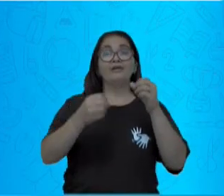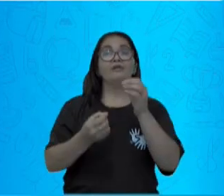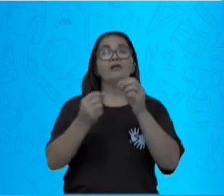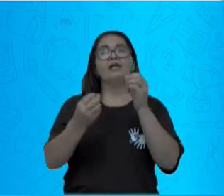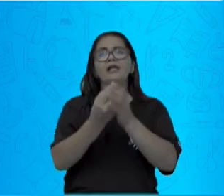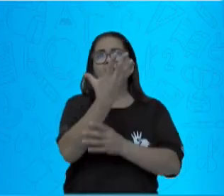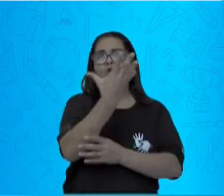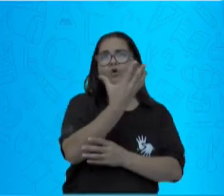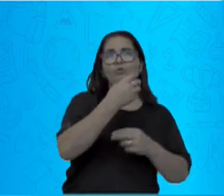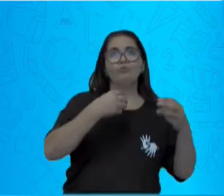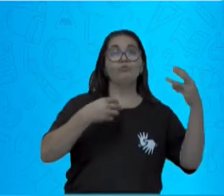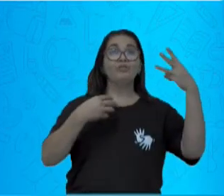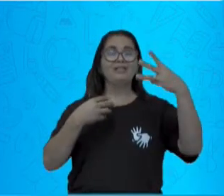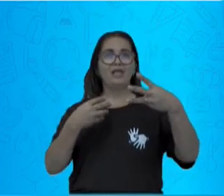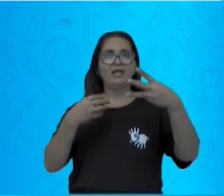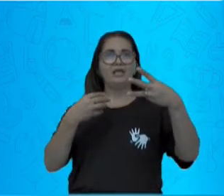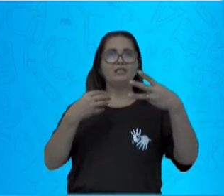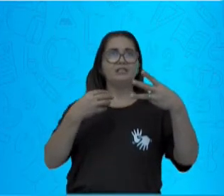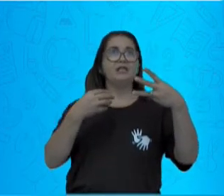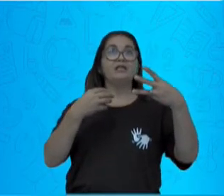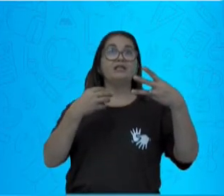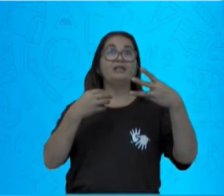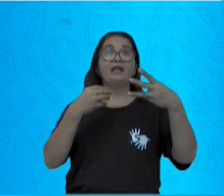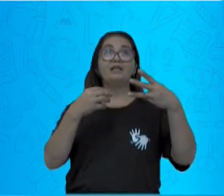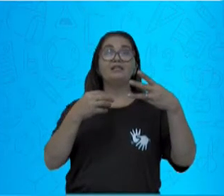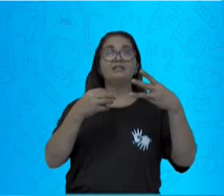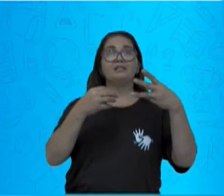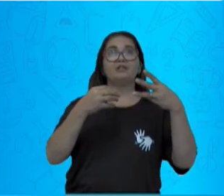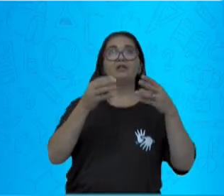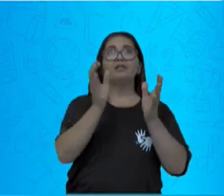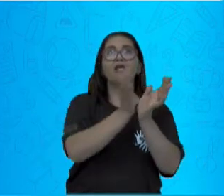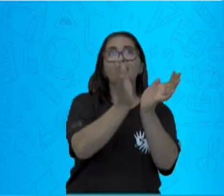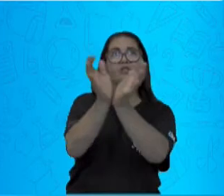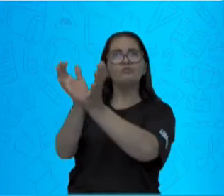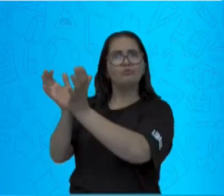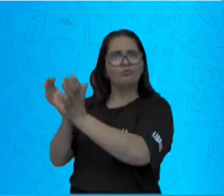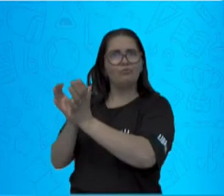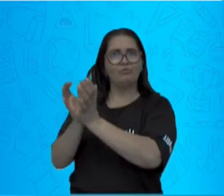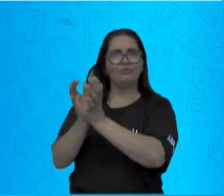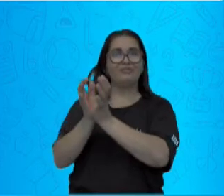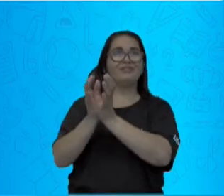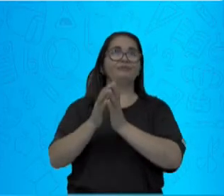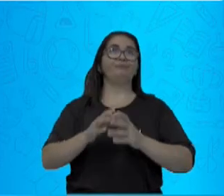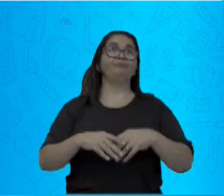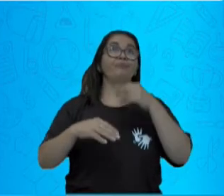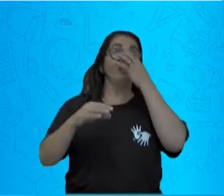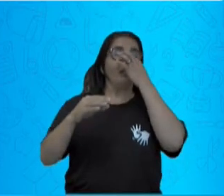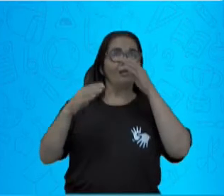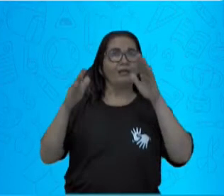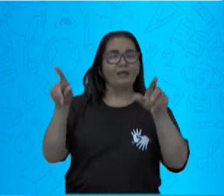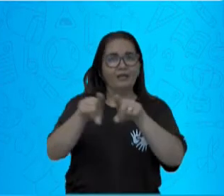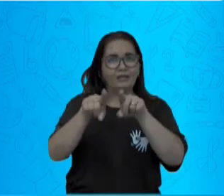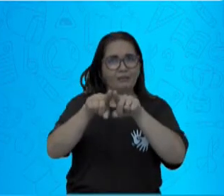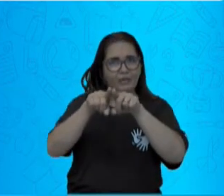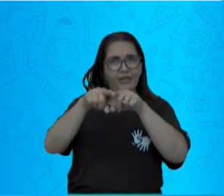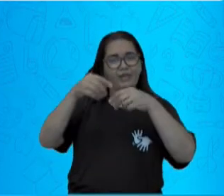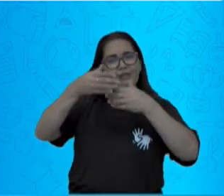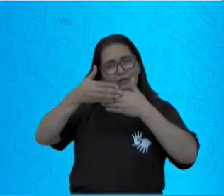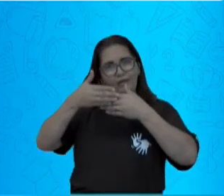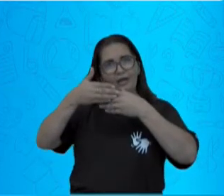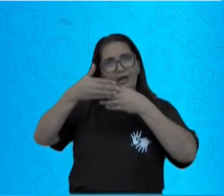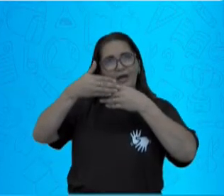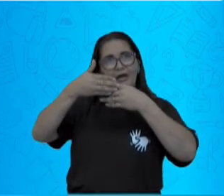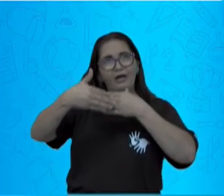que descentralizasse o poder real. Também houve o avanço de